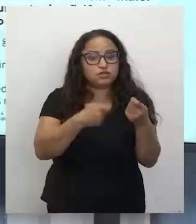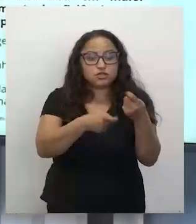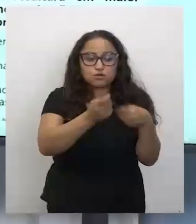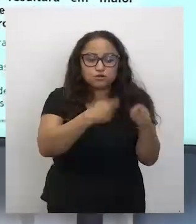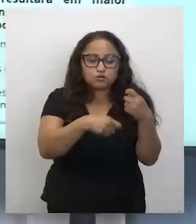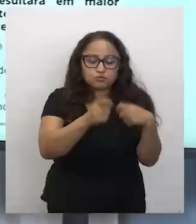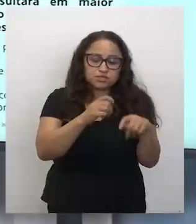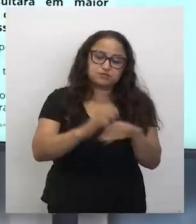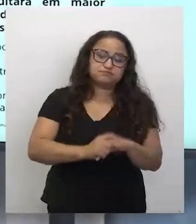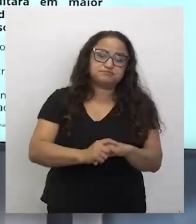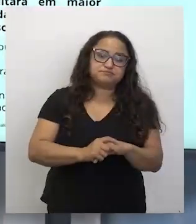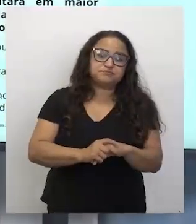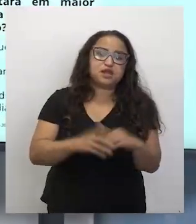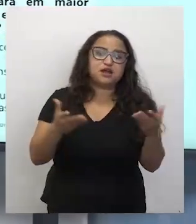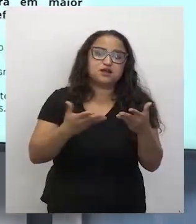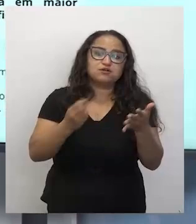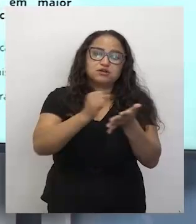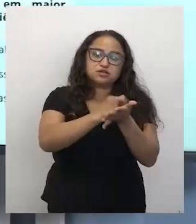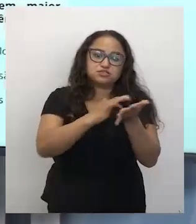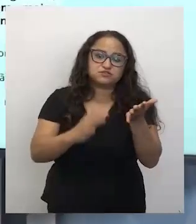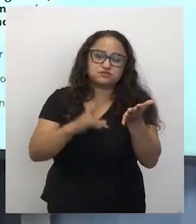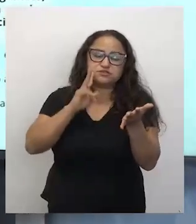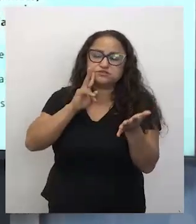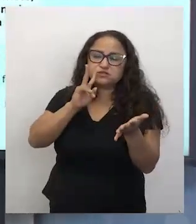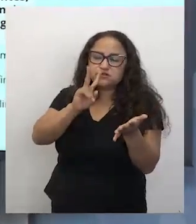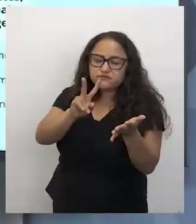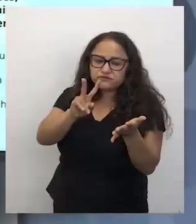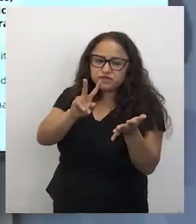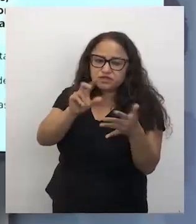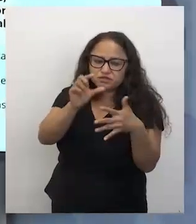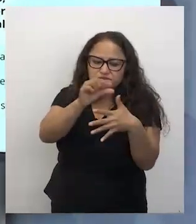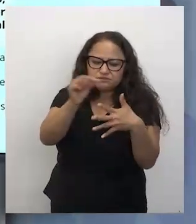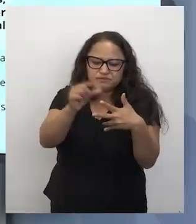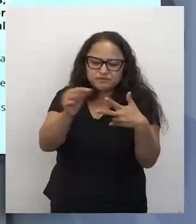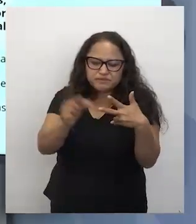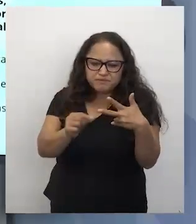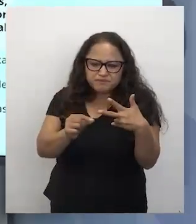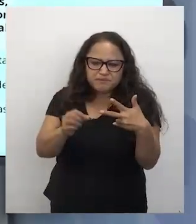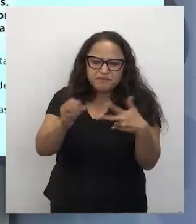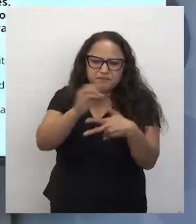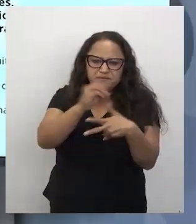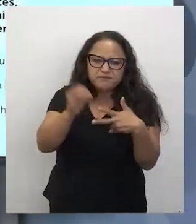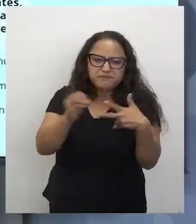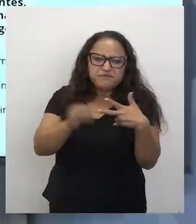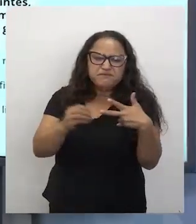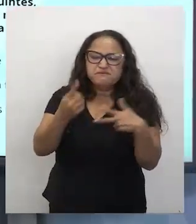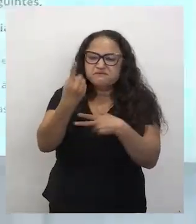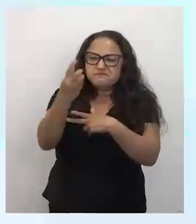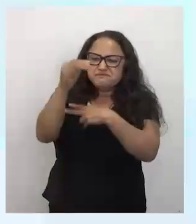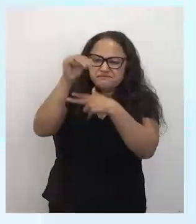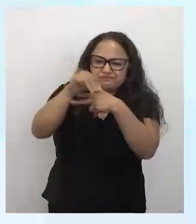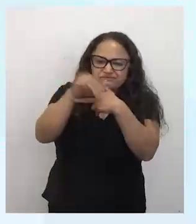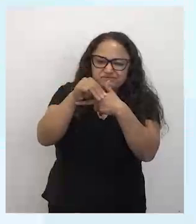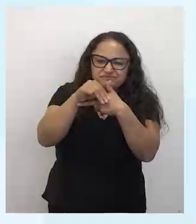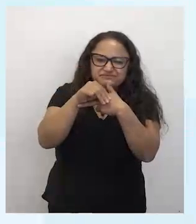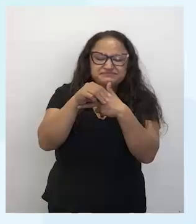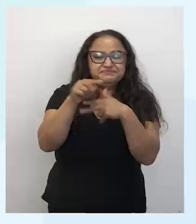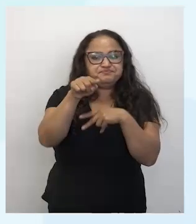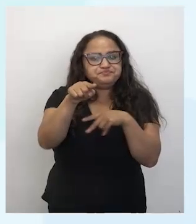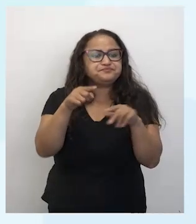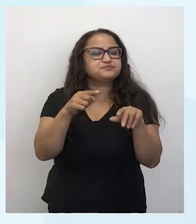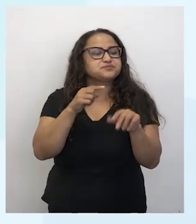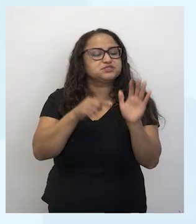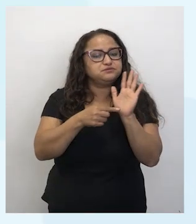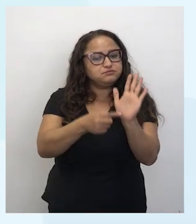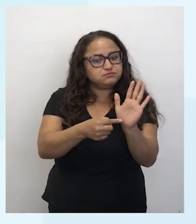atividade aqui, estudante, bater o olho, olhar o gráfico e analisar. Vou deixar um minuto para você na tela, essa atividade aí, para